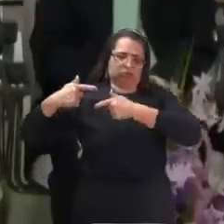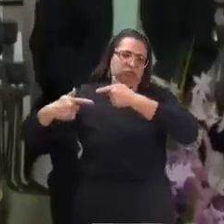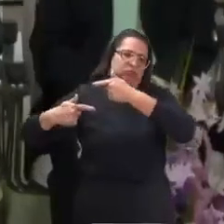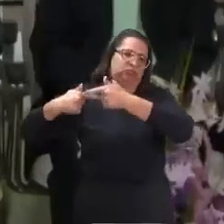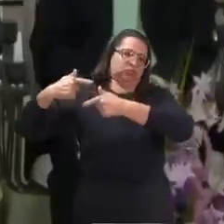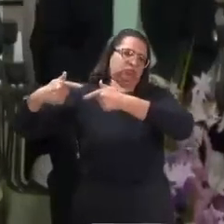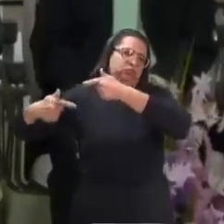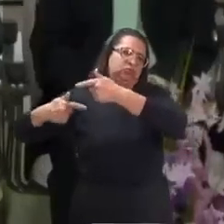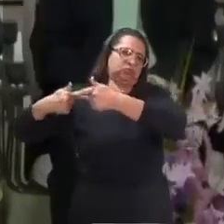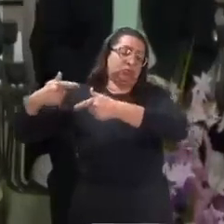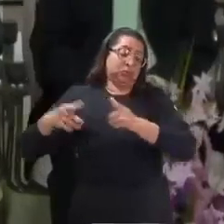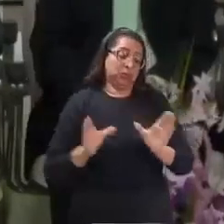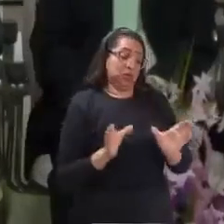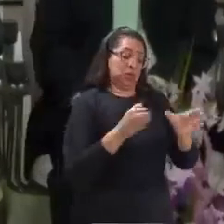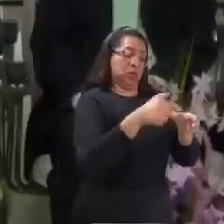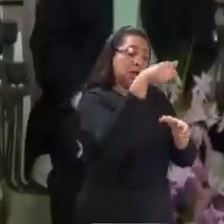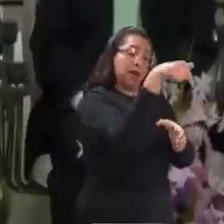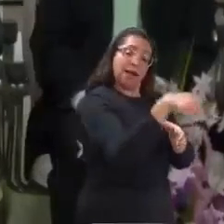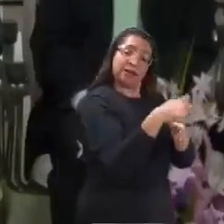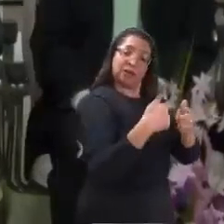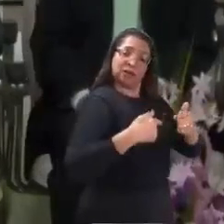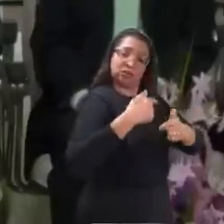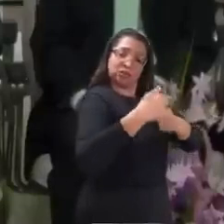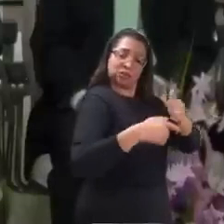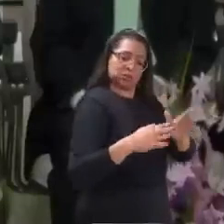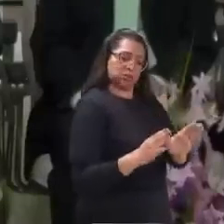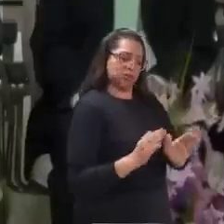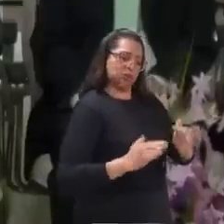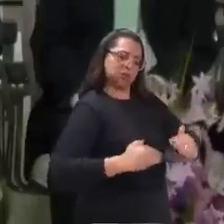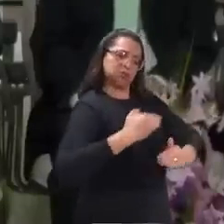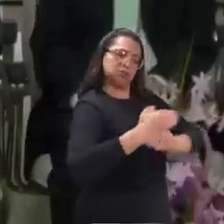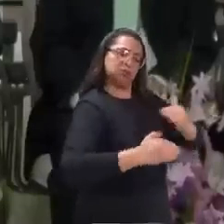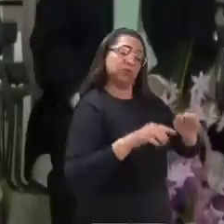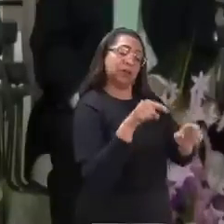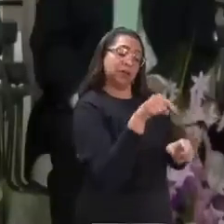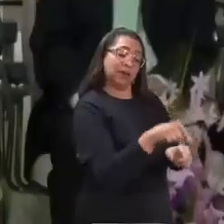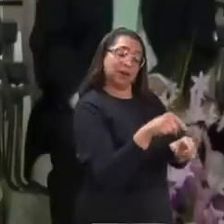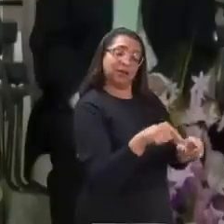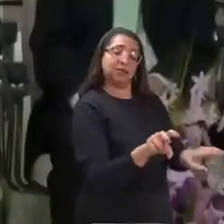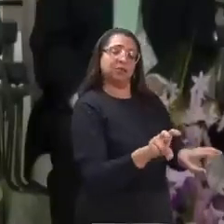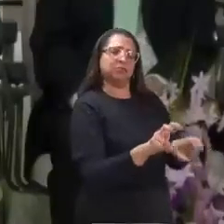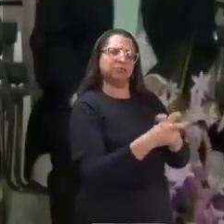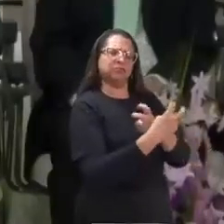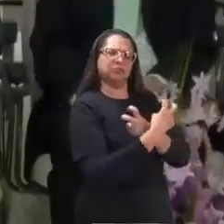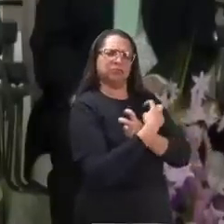vai crescer no Egito, vai desenvolver no Egito.